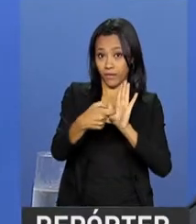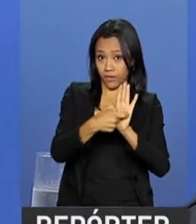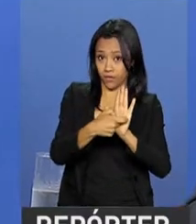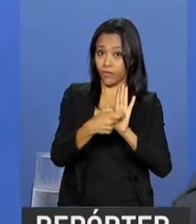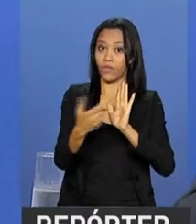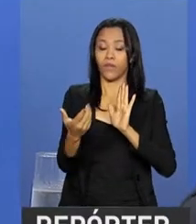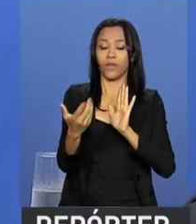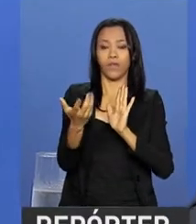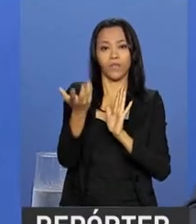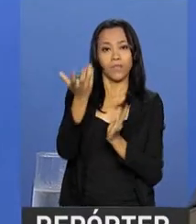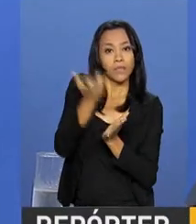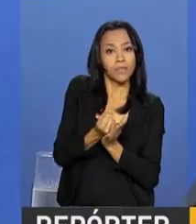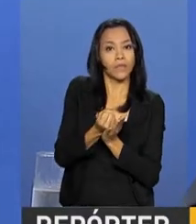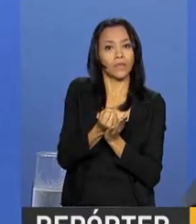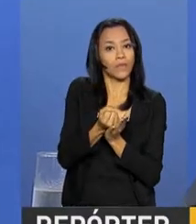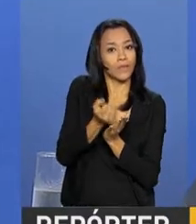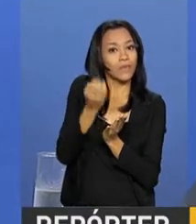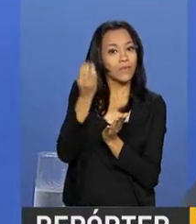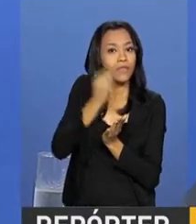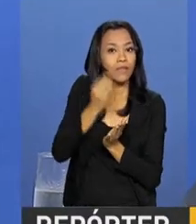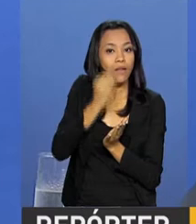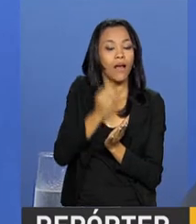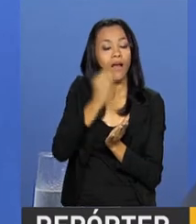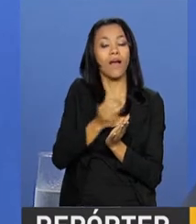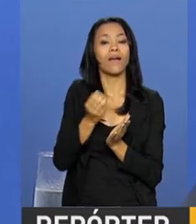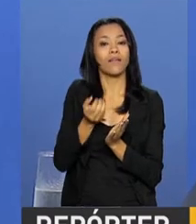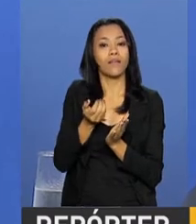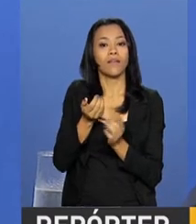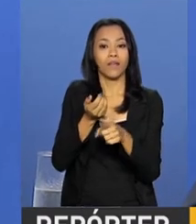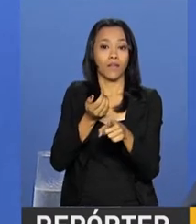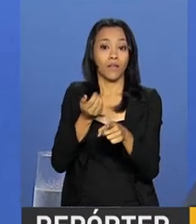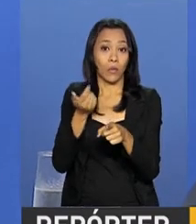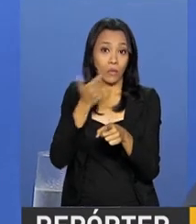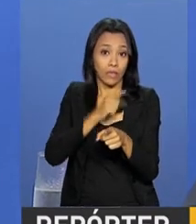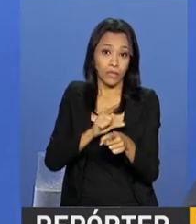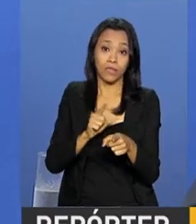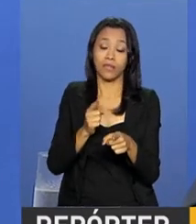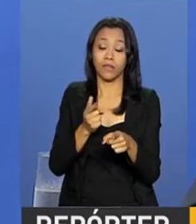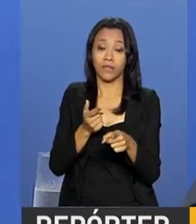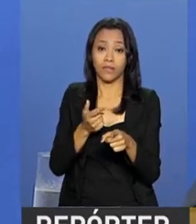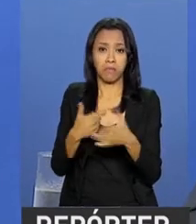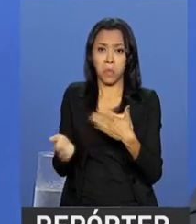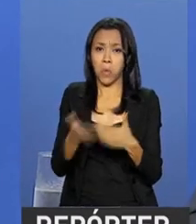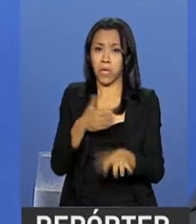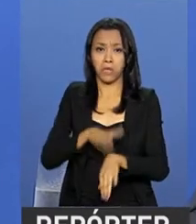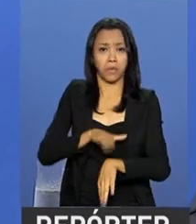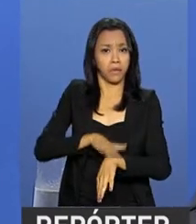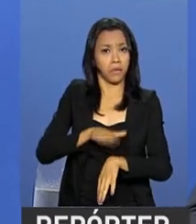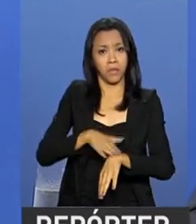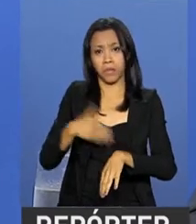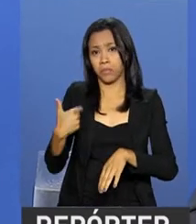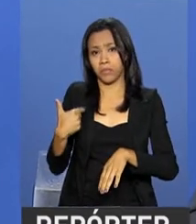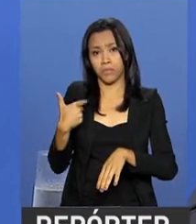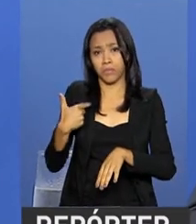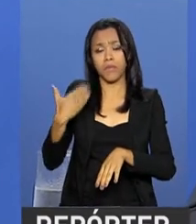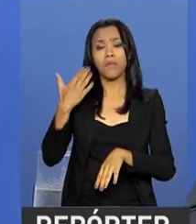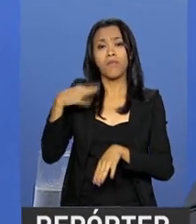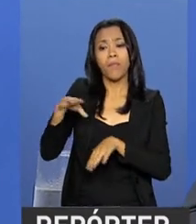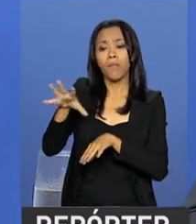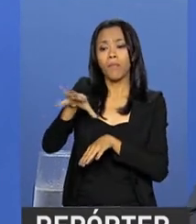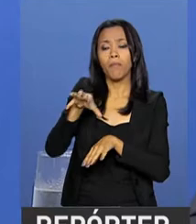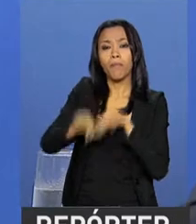pessoa, diretamente, através de equipamento móvel, inclusive, a qualquer tempo, entre, pega as